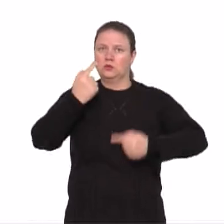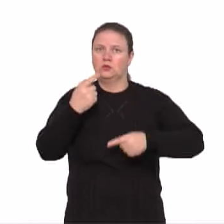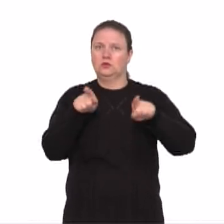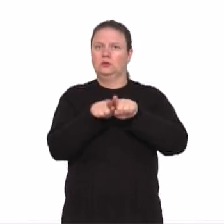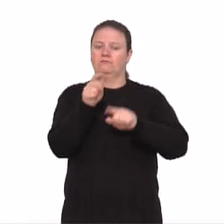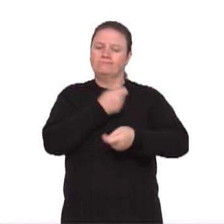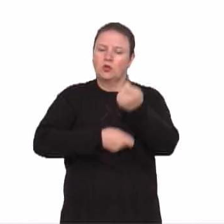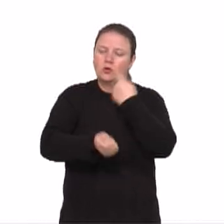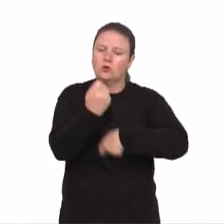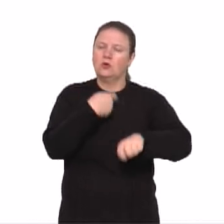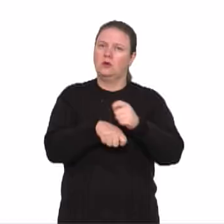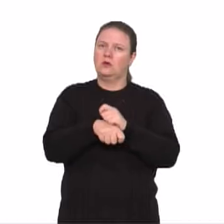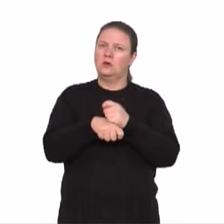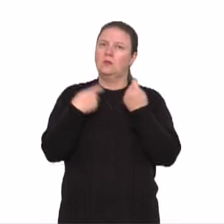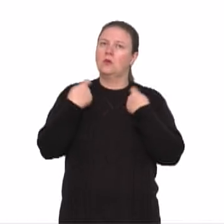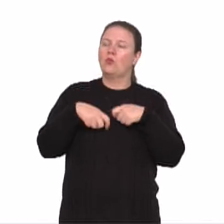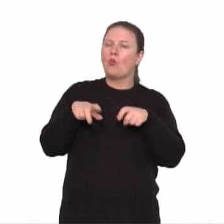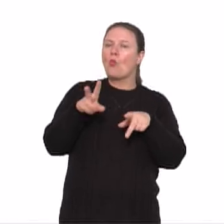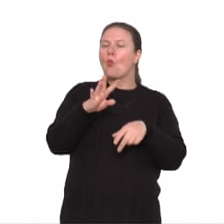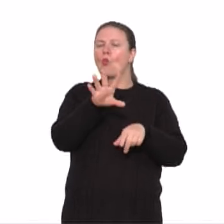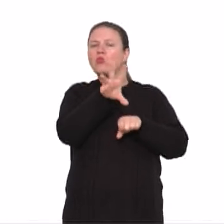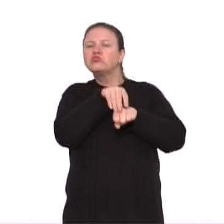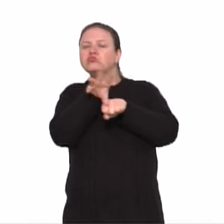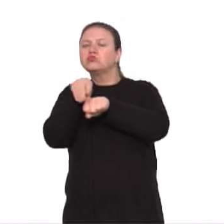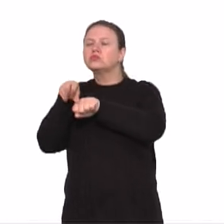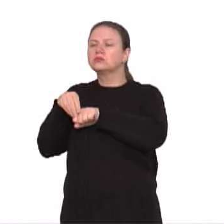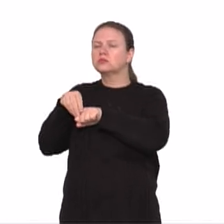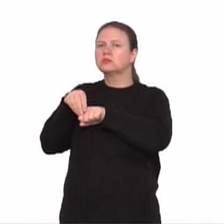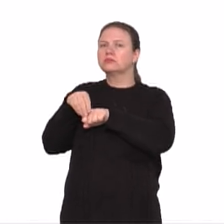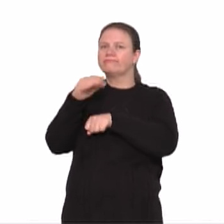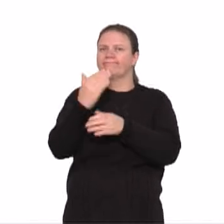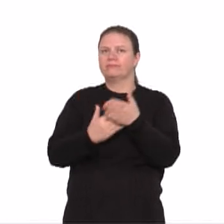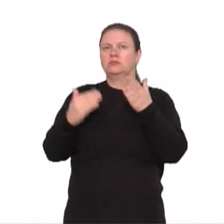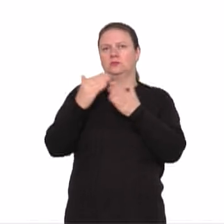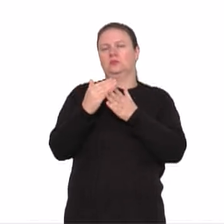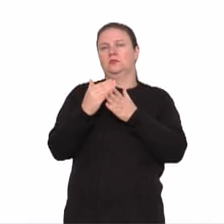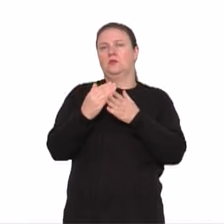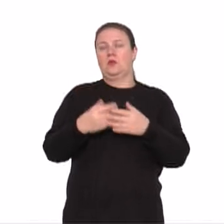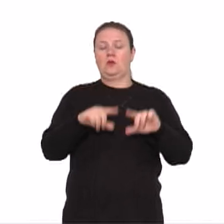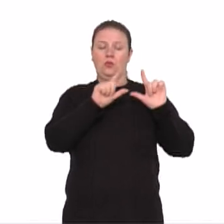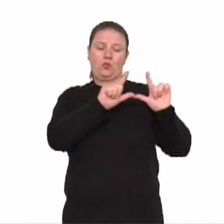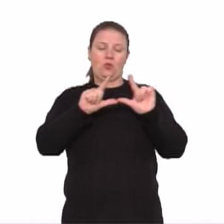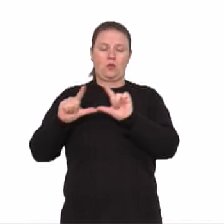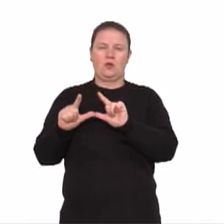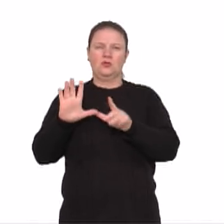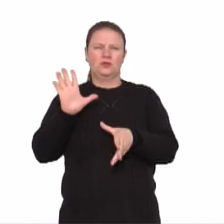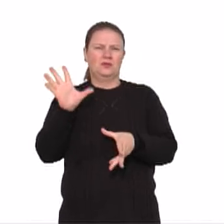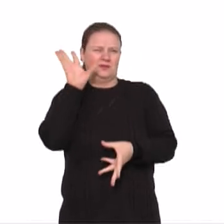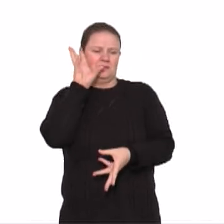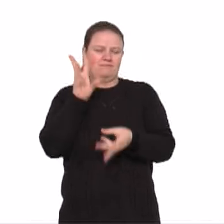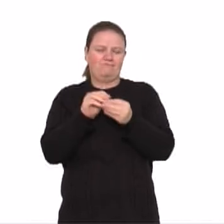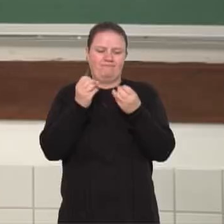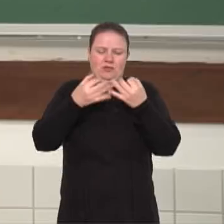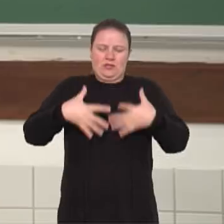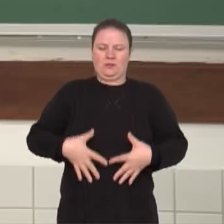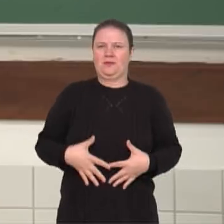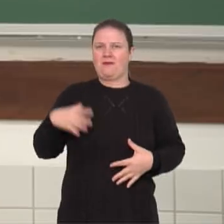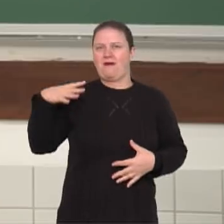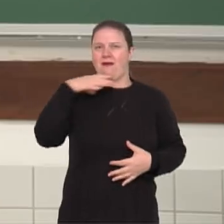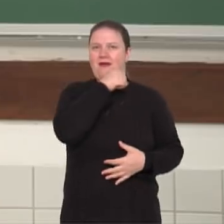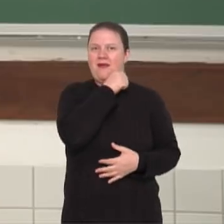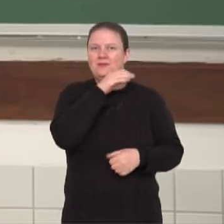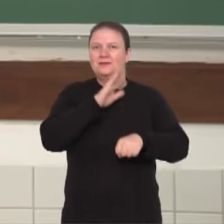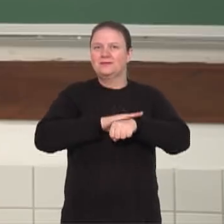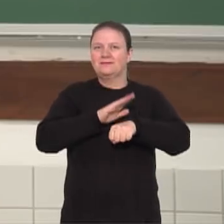econômicas, que requerem um conhecimento extraverbal, enquanto as tirinhas são mais autoexplicativas. Um tempinho para